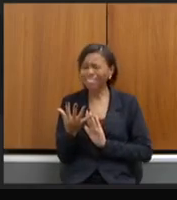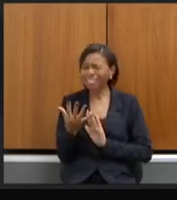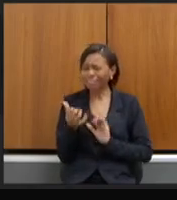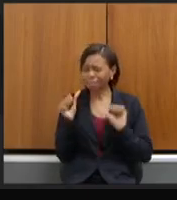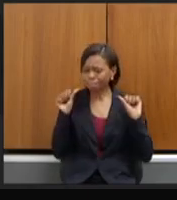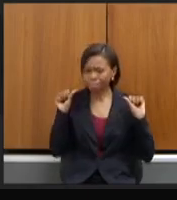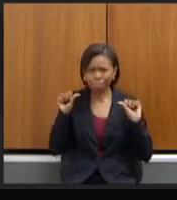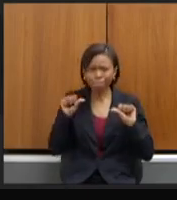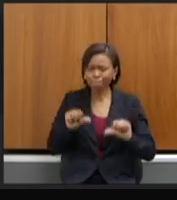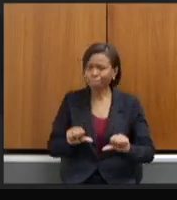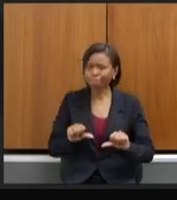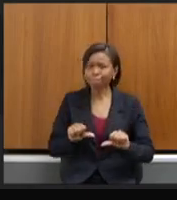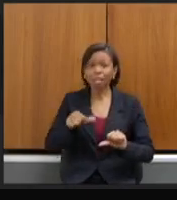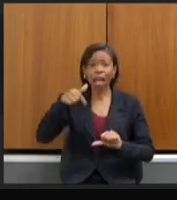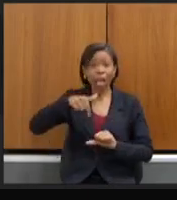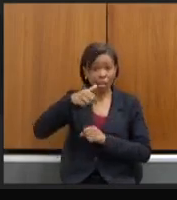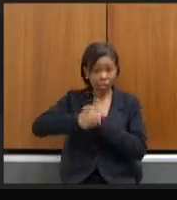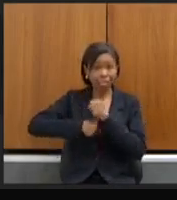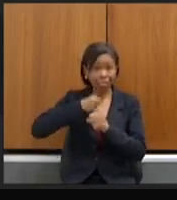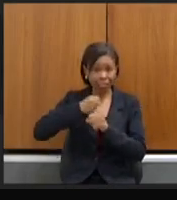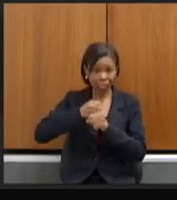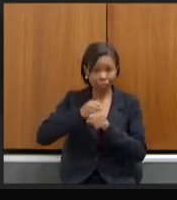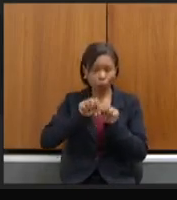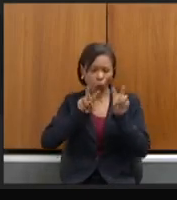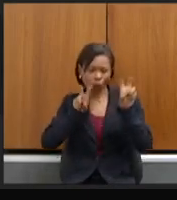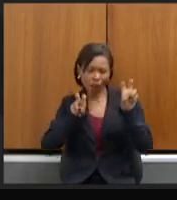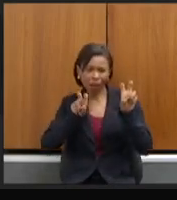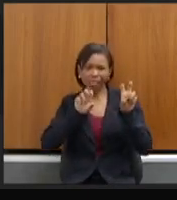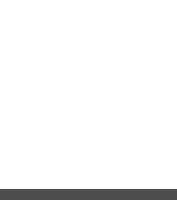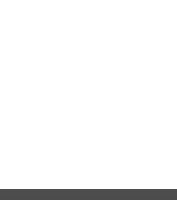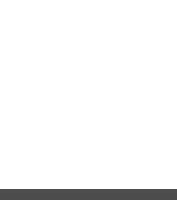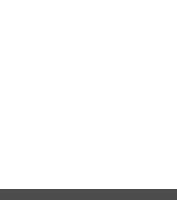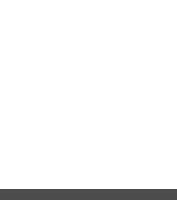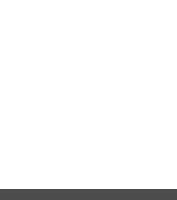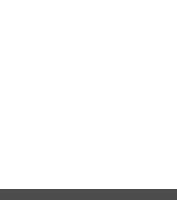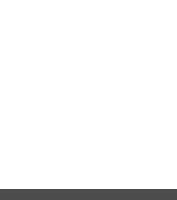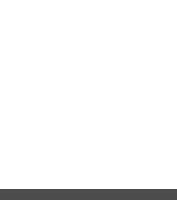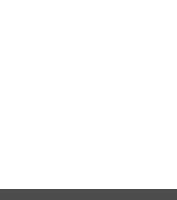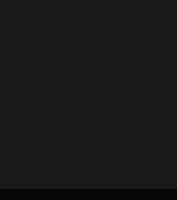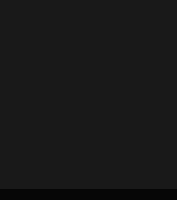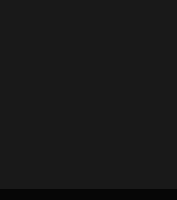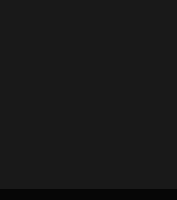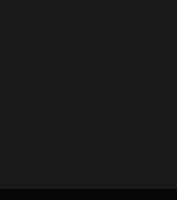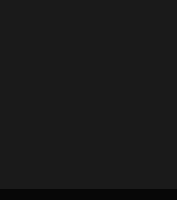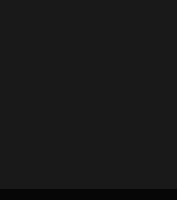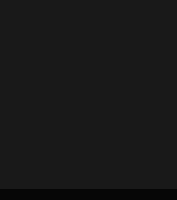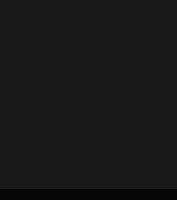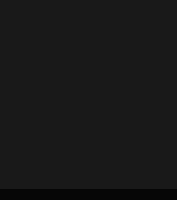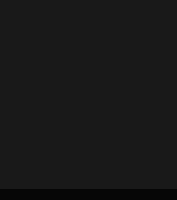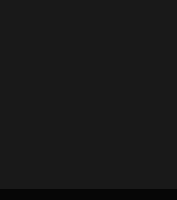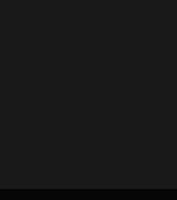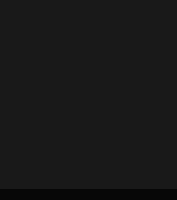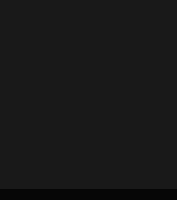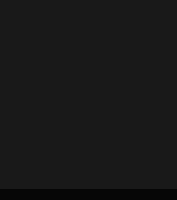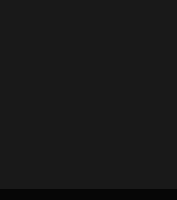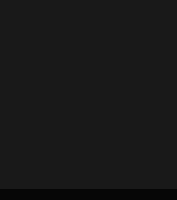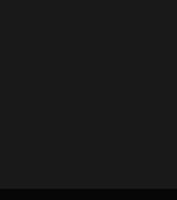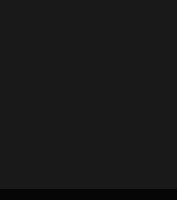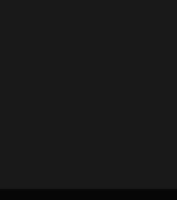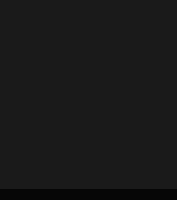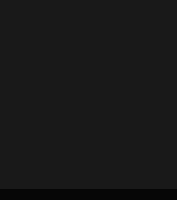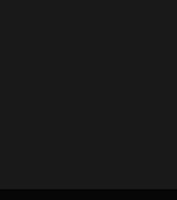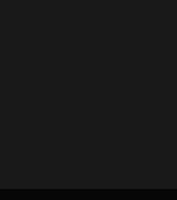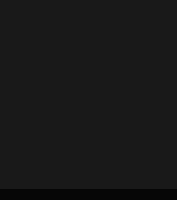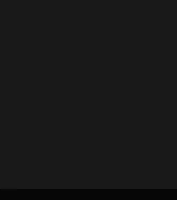esse ano nosso evento Sempre Viva de marca e mês LED de importantes lutas das mulheres